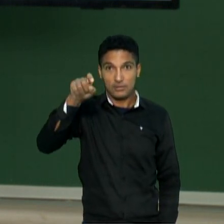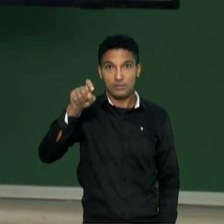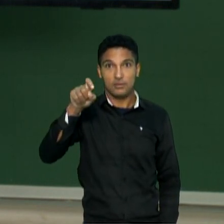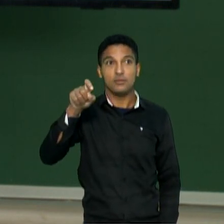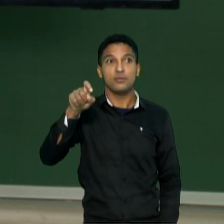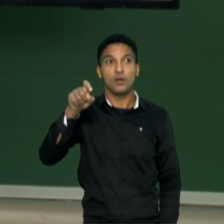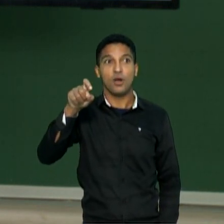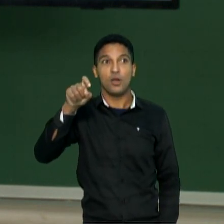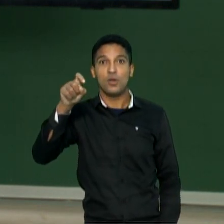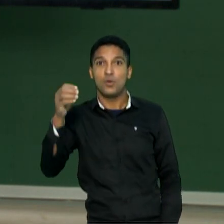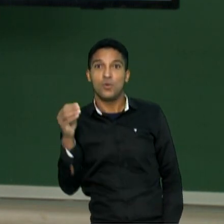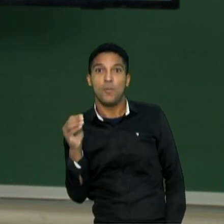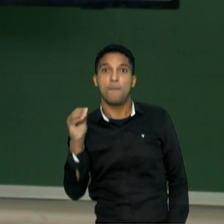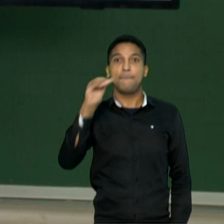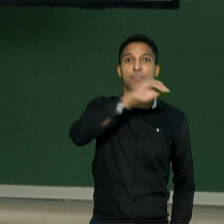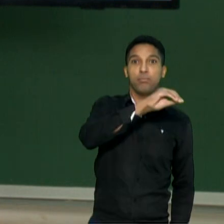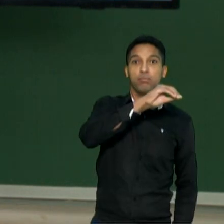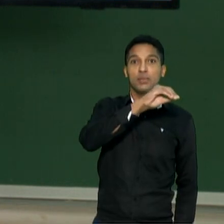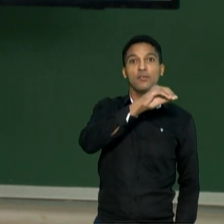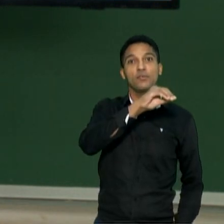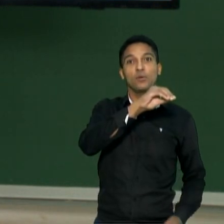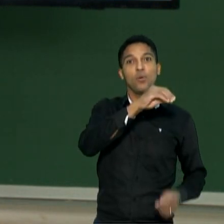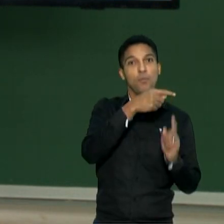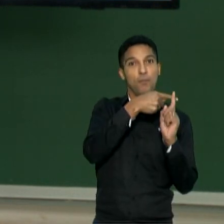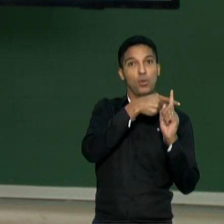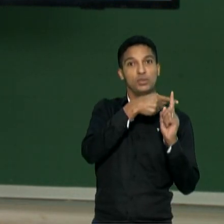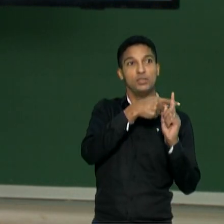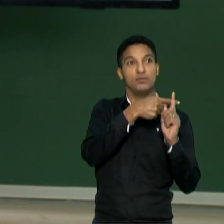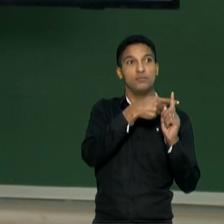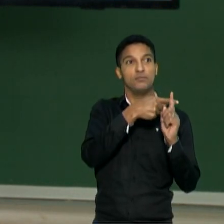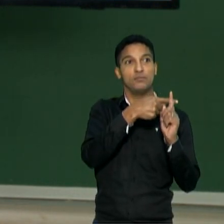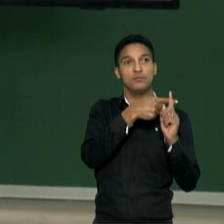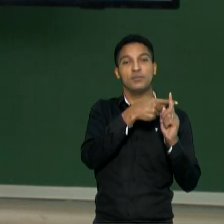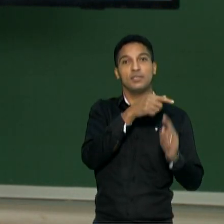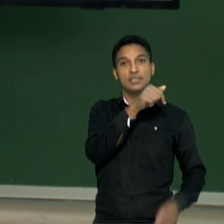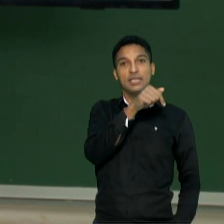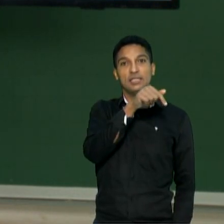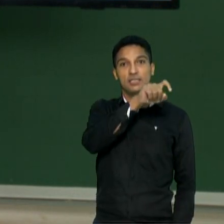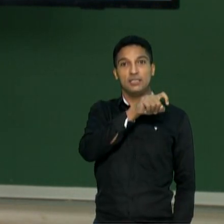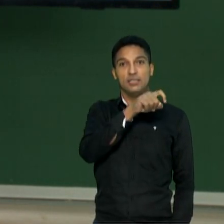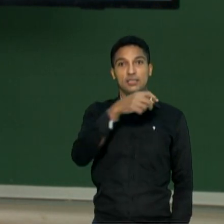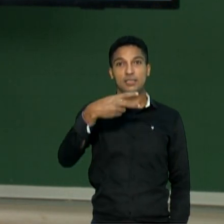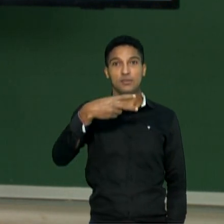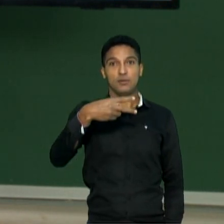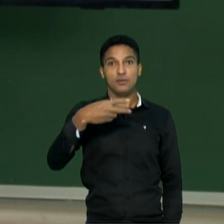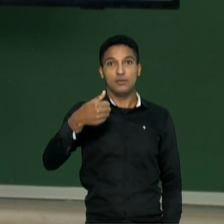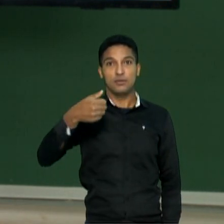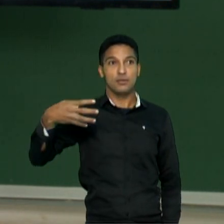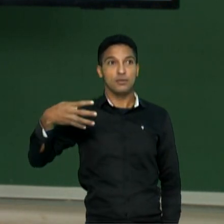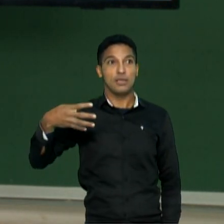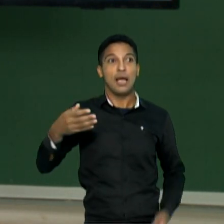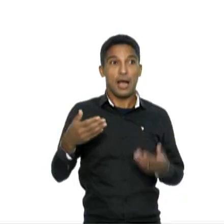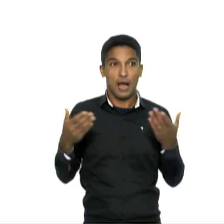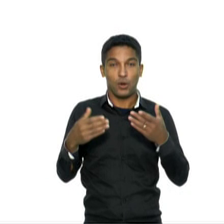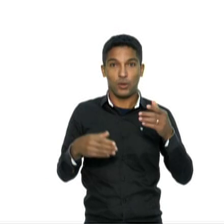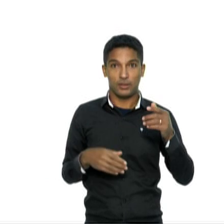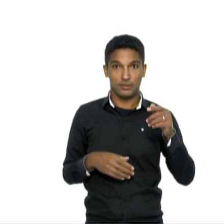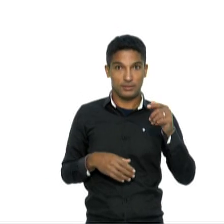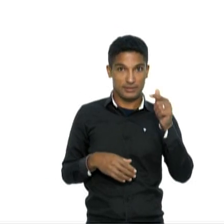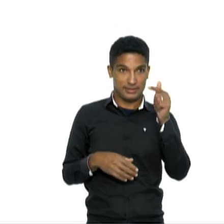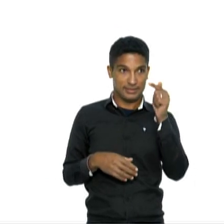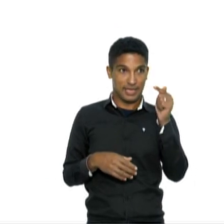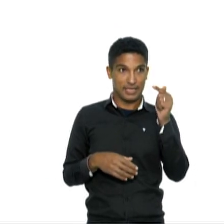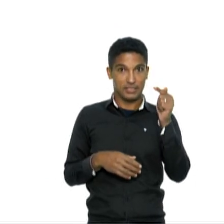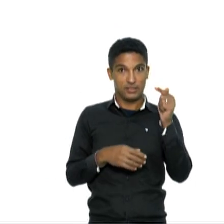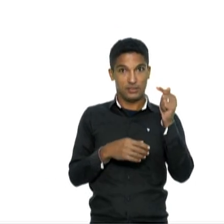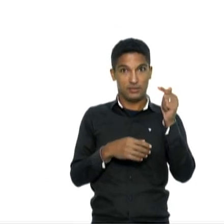positivo. Então ficou 7x igual a 14. E agora, esse 7 que multiplica x, ele vai dividir